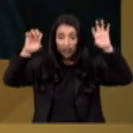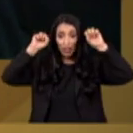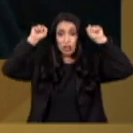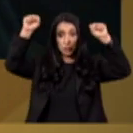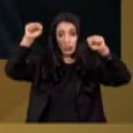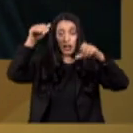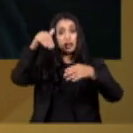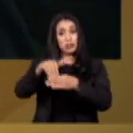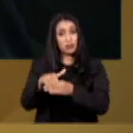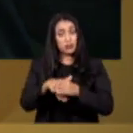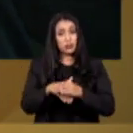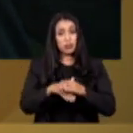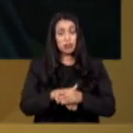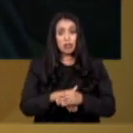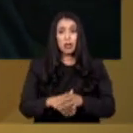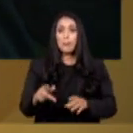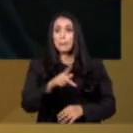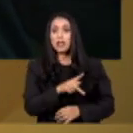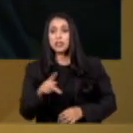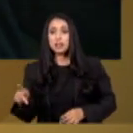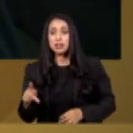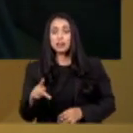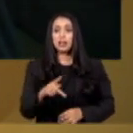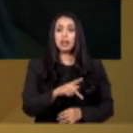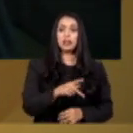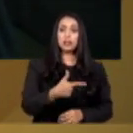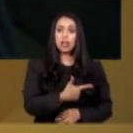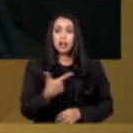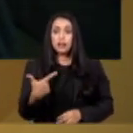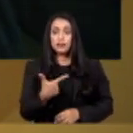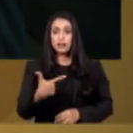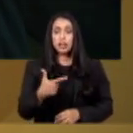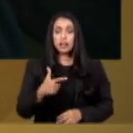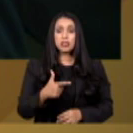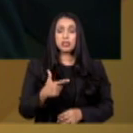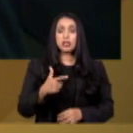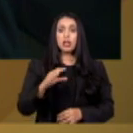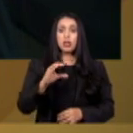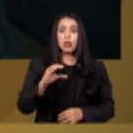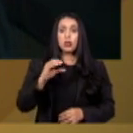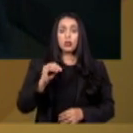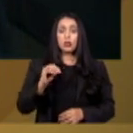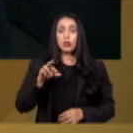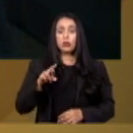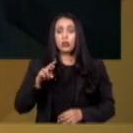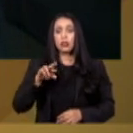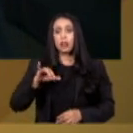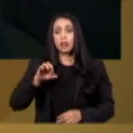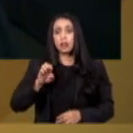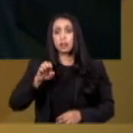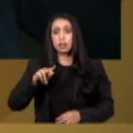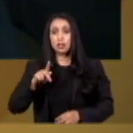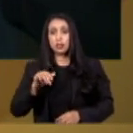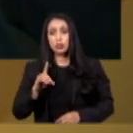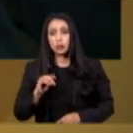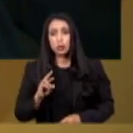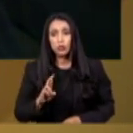de presidente vice-presidente e corregedor-geral presencialmente desembargadores